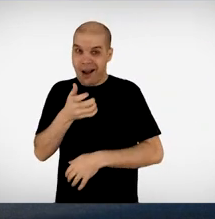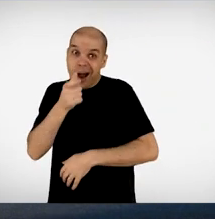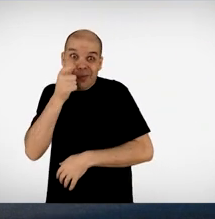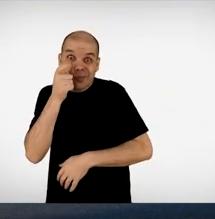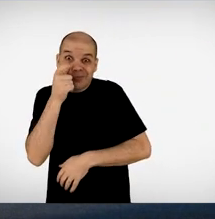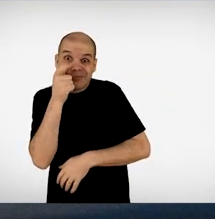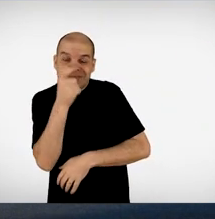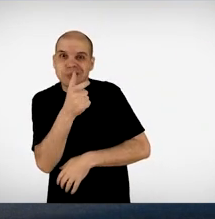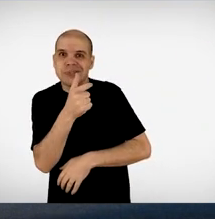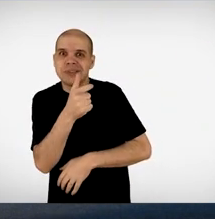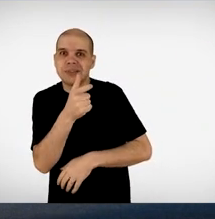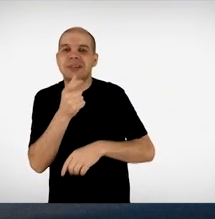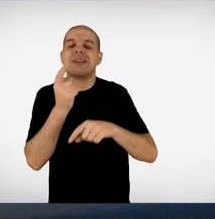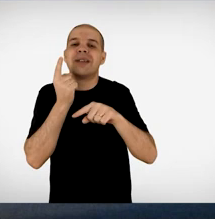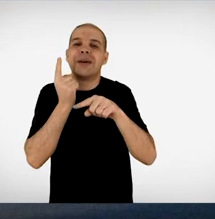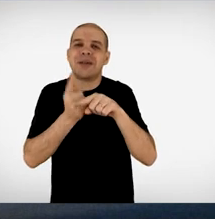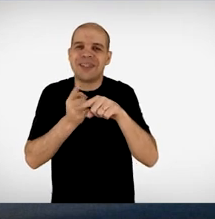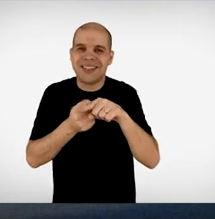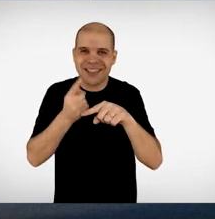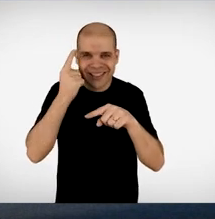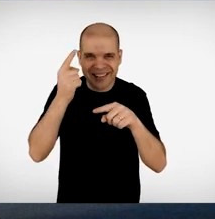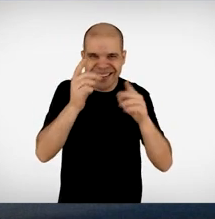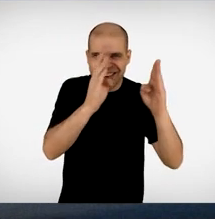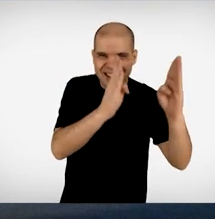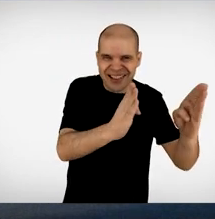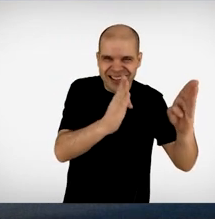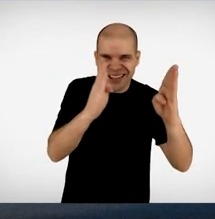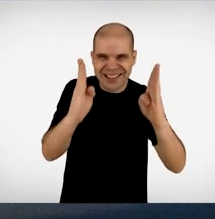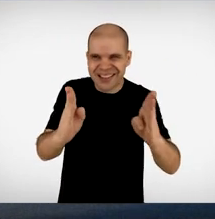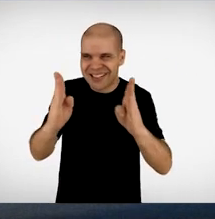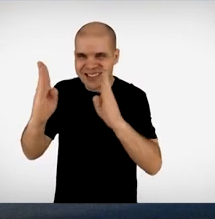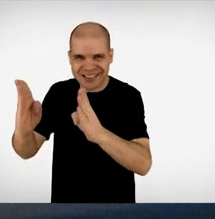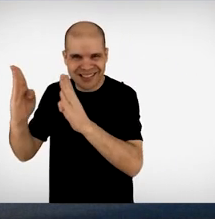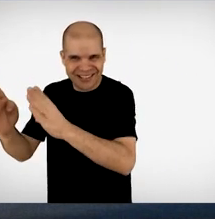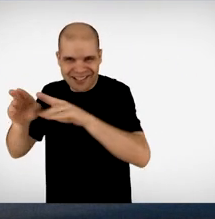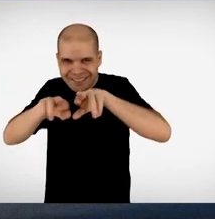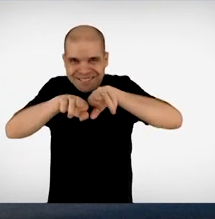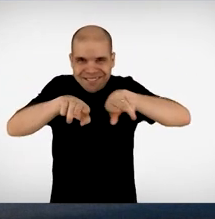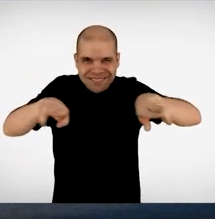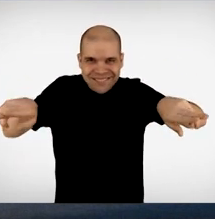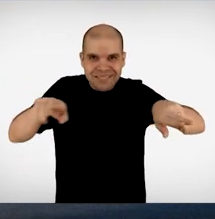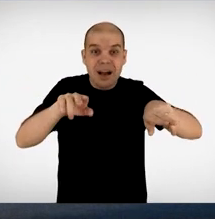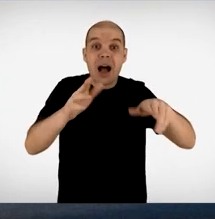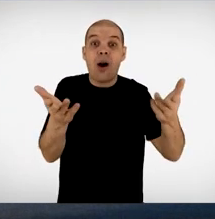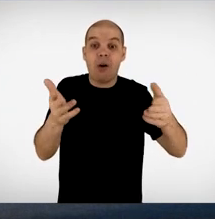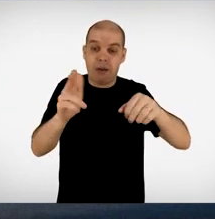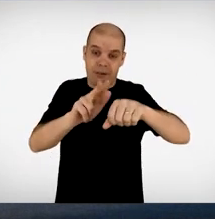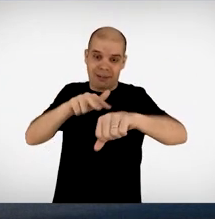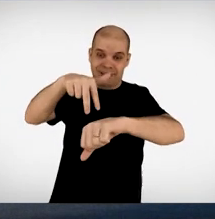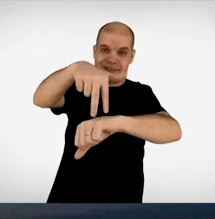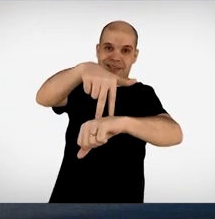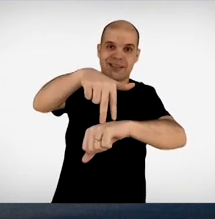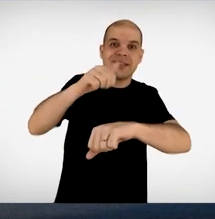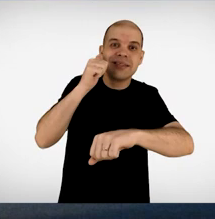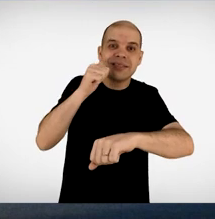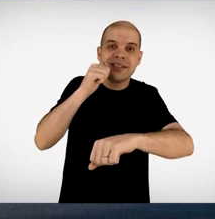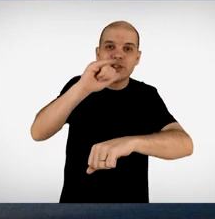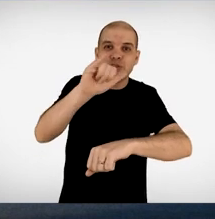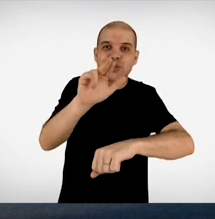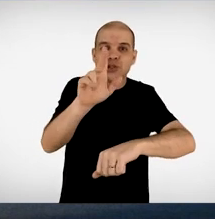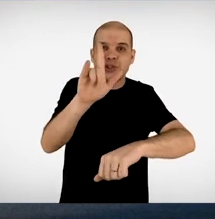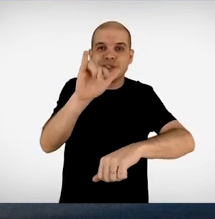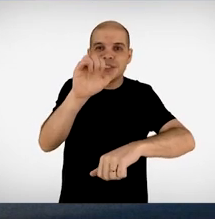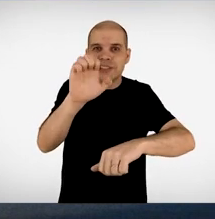pior pessoa do mundo. Eu estou gostando muito da temporada do Meu Inconsciente Coletivo, que você está fazendo, pensando em personagens